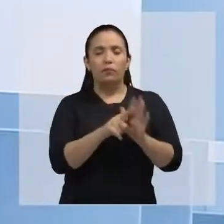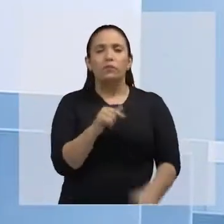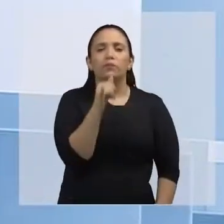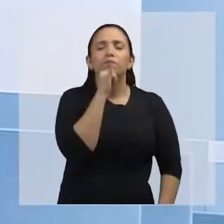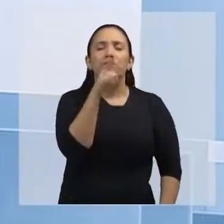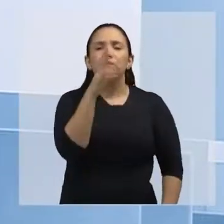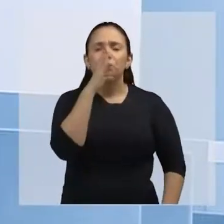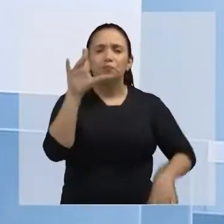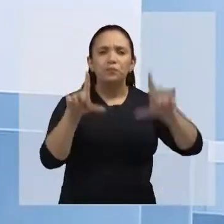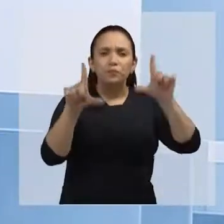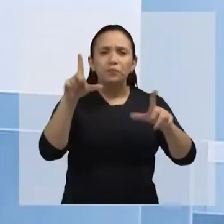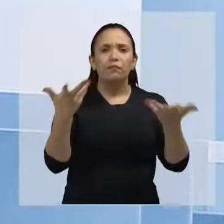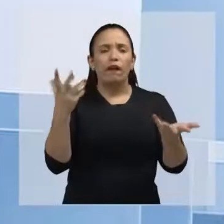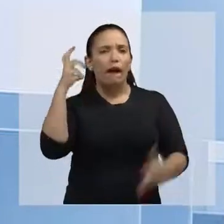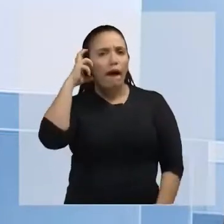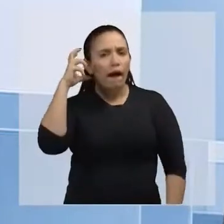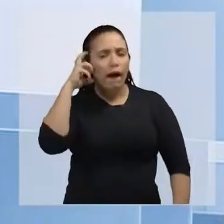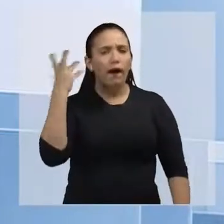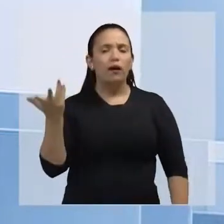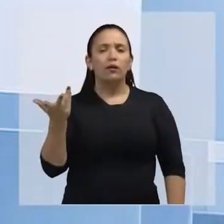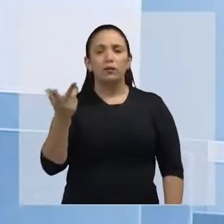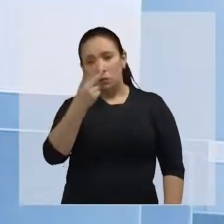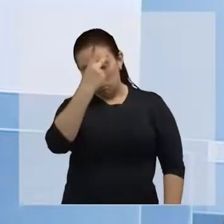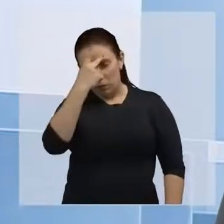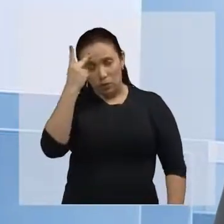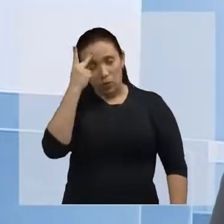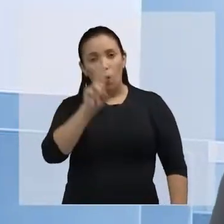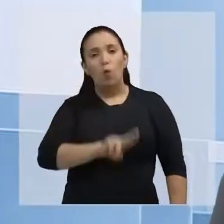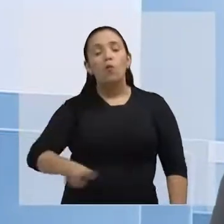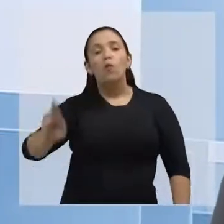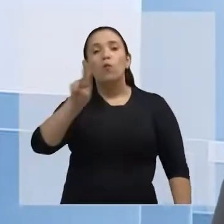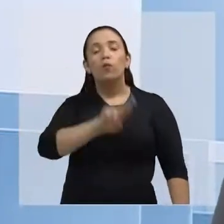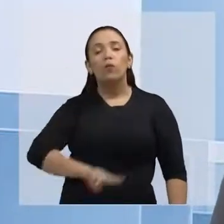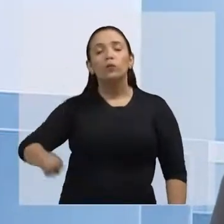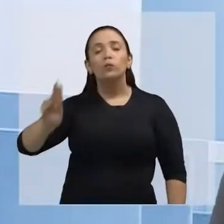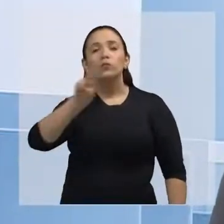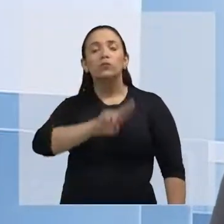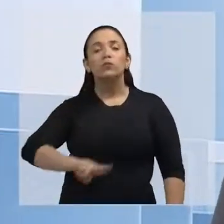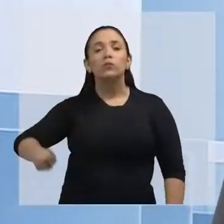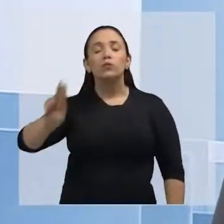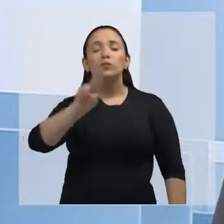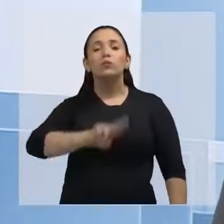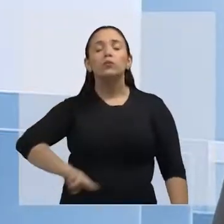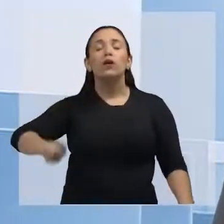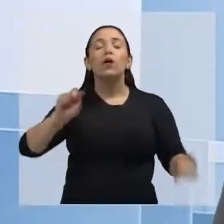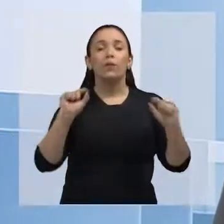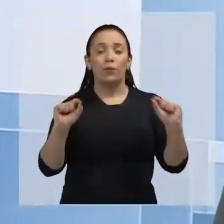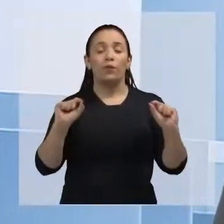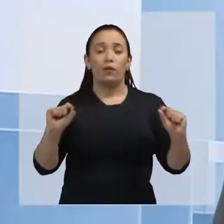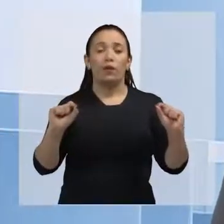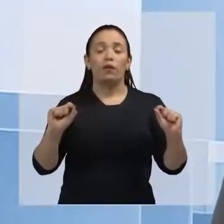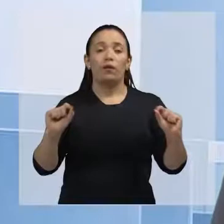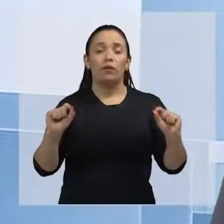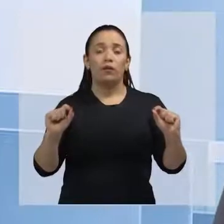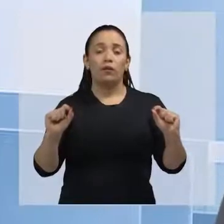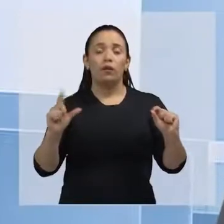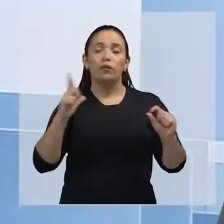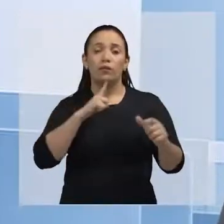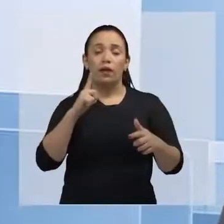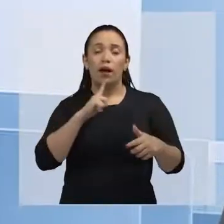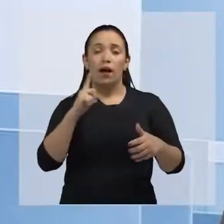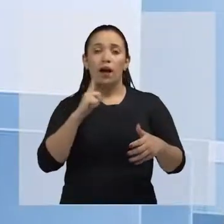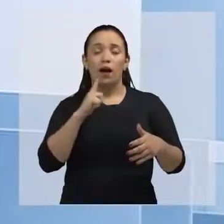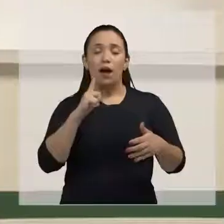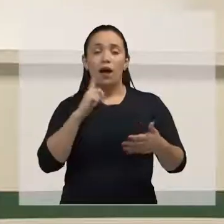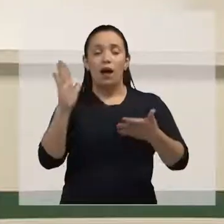programas de televisão, em programas de rádio, o dia todo. As pessoas usam o juridiquês, né? O juridiquês, eu tenho certeza que tem